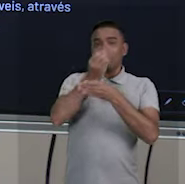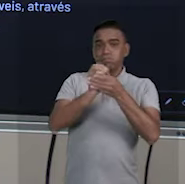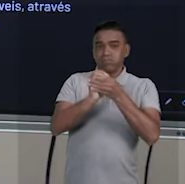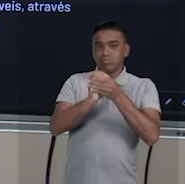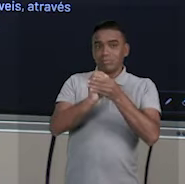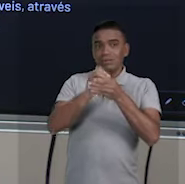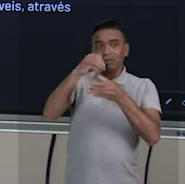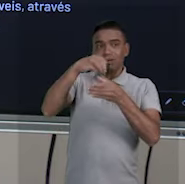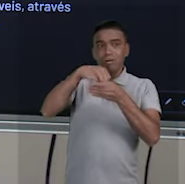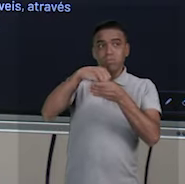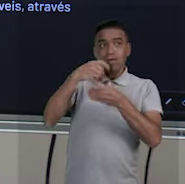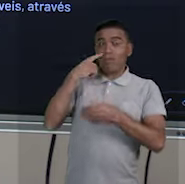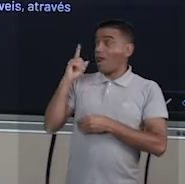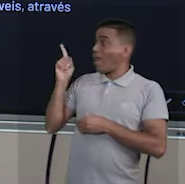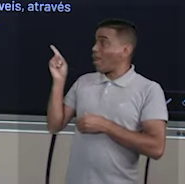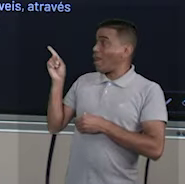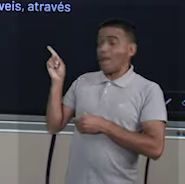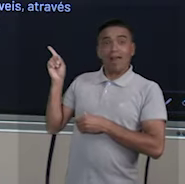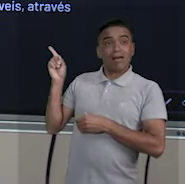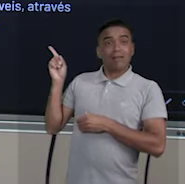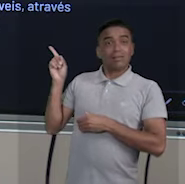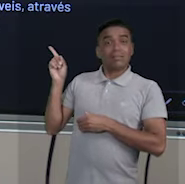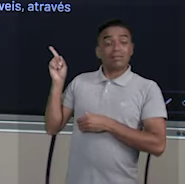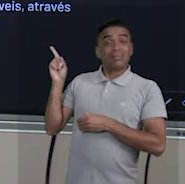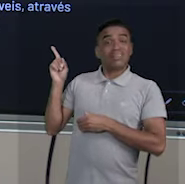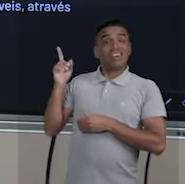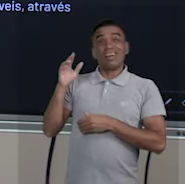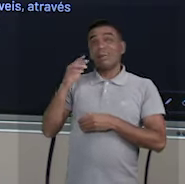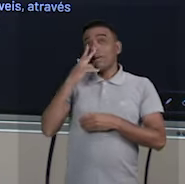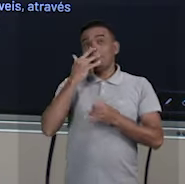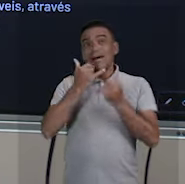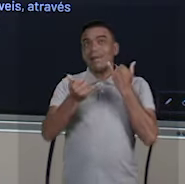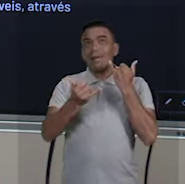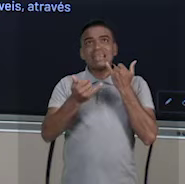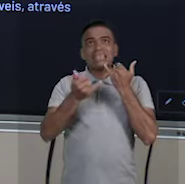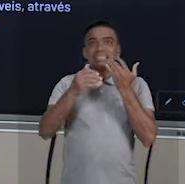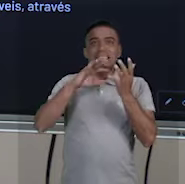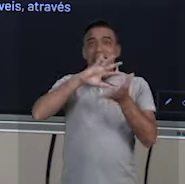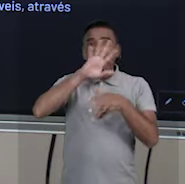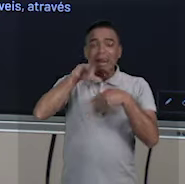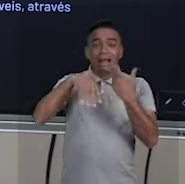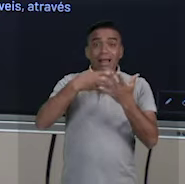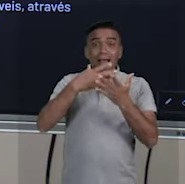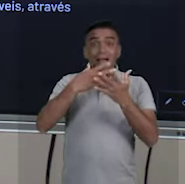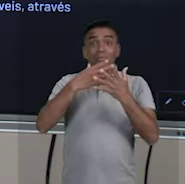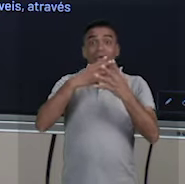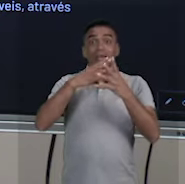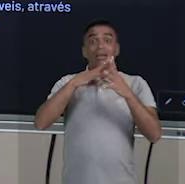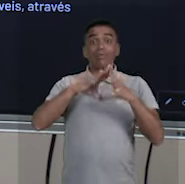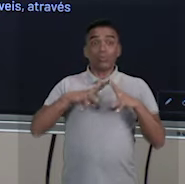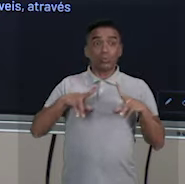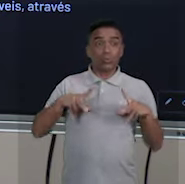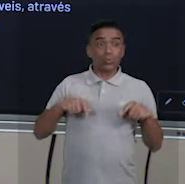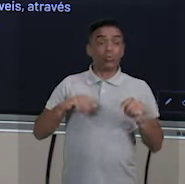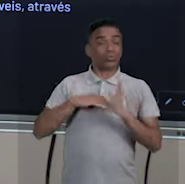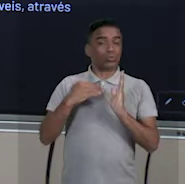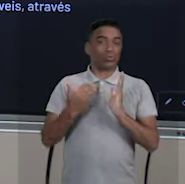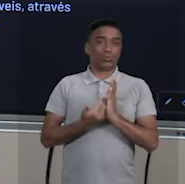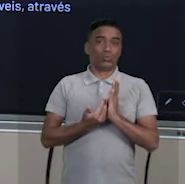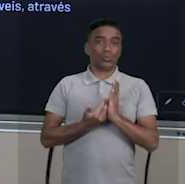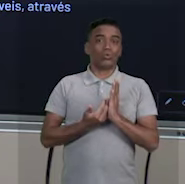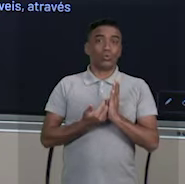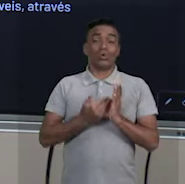da cápsula de Bowman, é um pouco desorganizado porque ele filtra tudo, né? Aquilo que é bom e que é ruim, ele